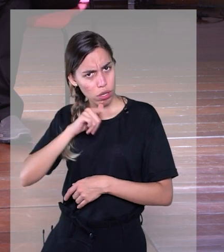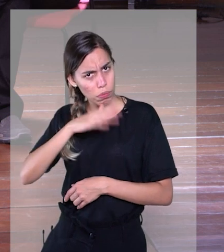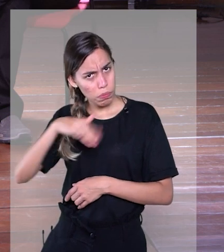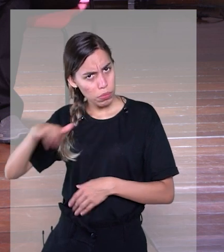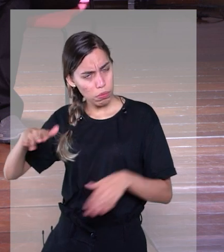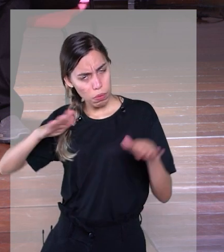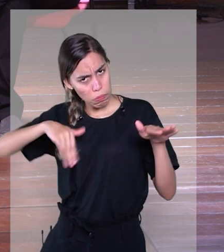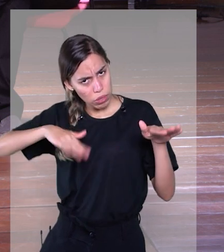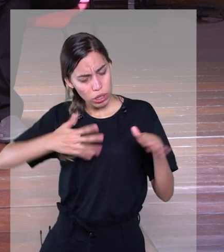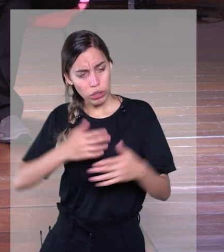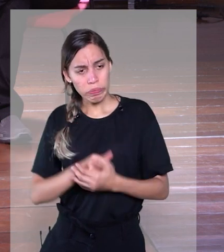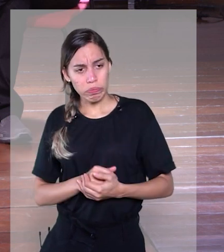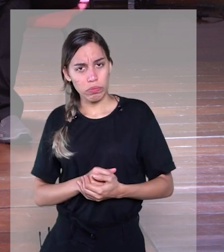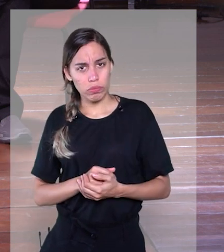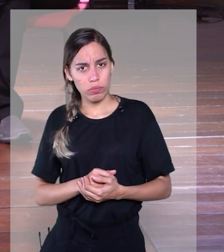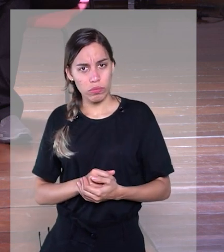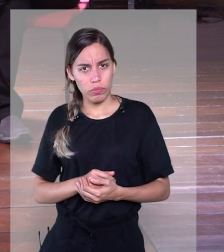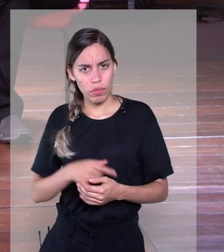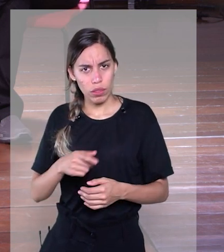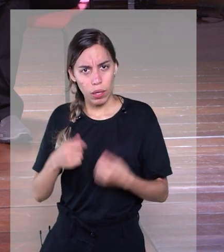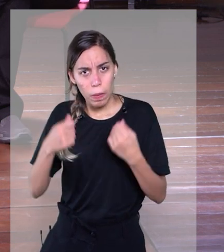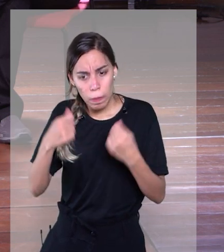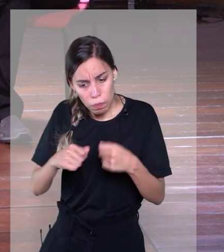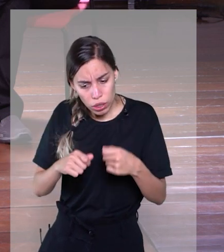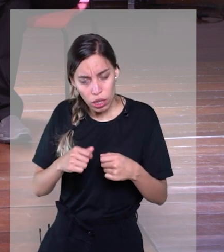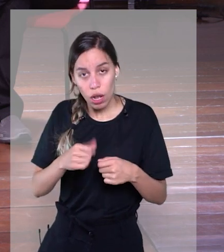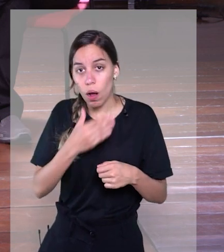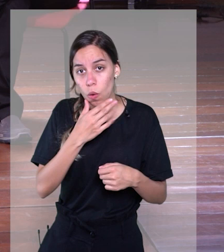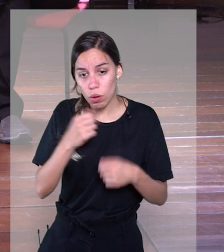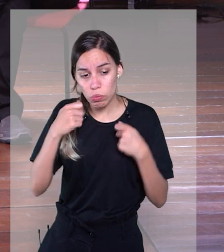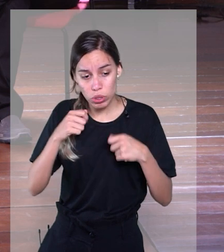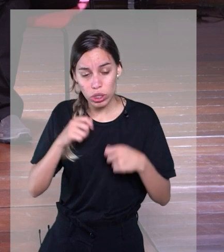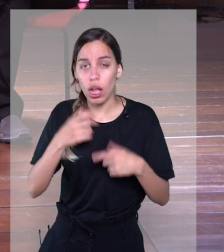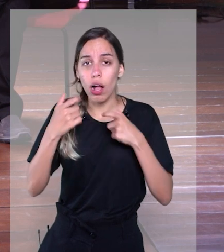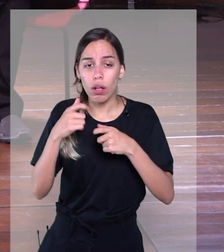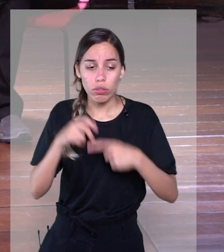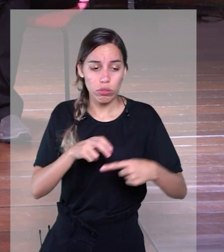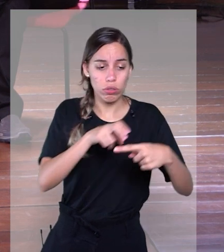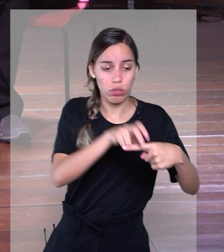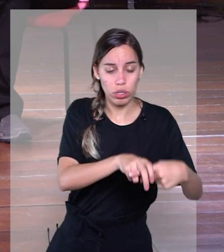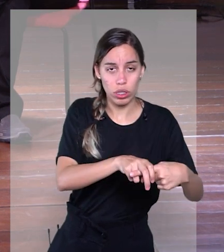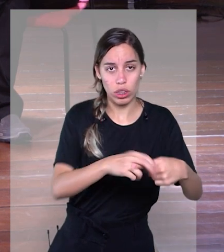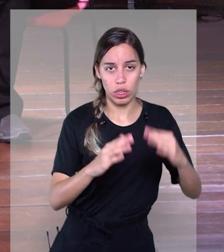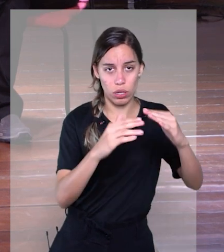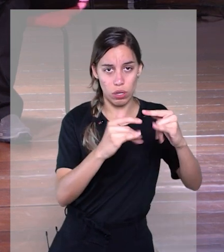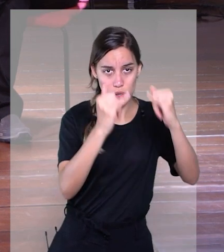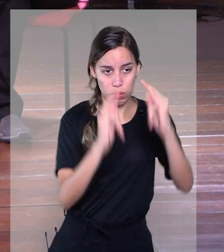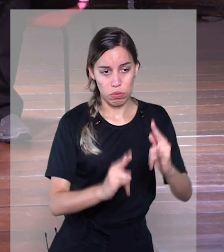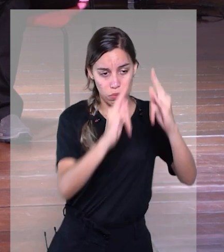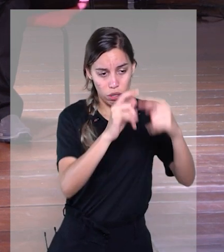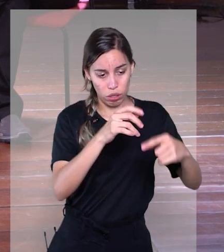dizia: a estátua do Carlos tem que ficar aqui na esquina de casa para eu poder ver ele todos os dias quando saio. Mas eu falei: Fernando, eu não